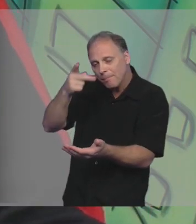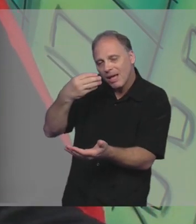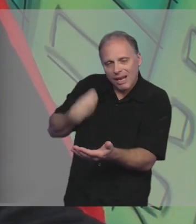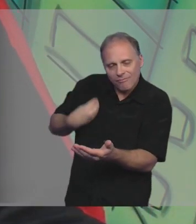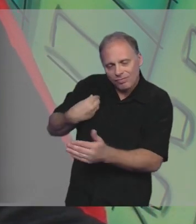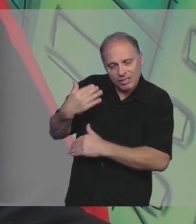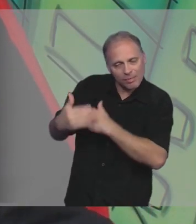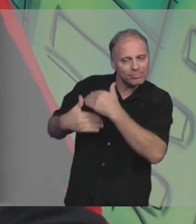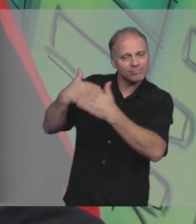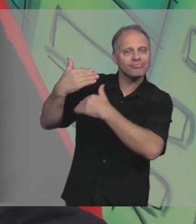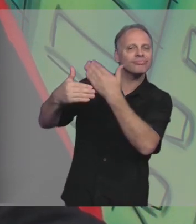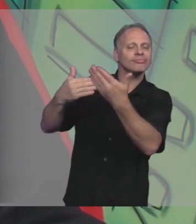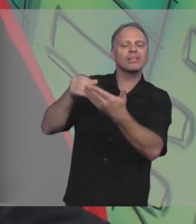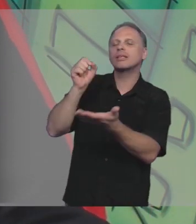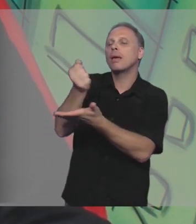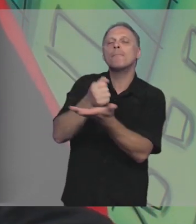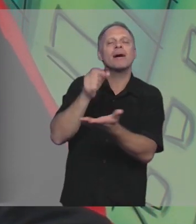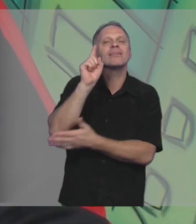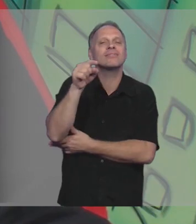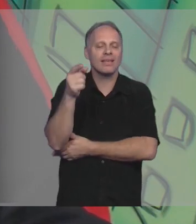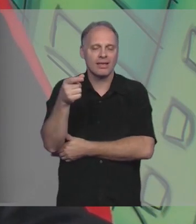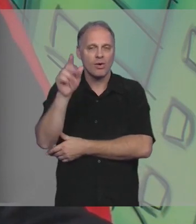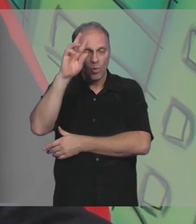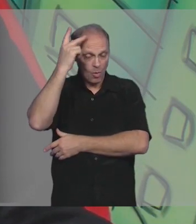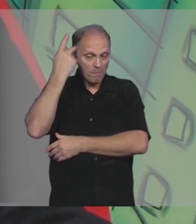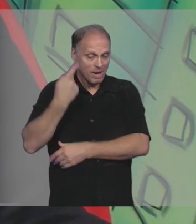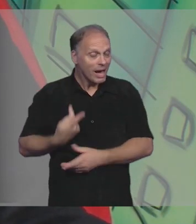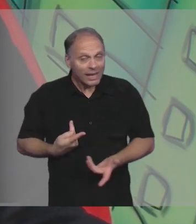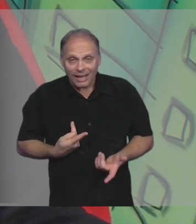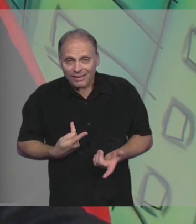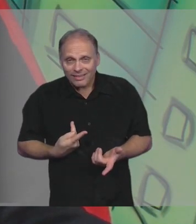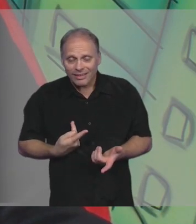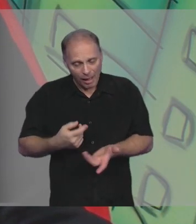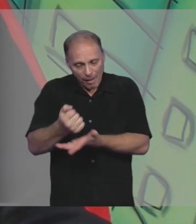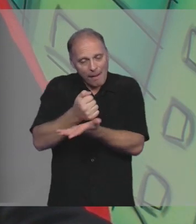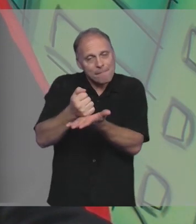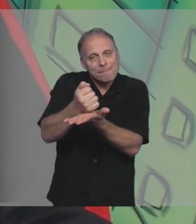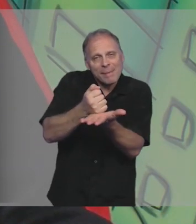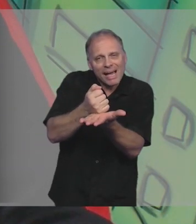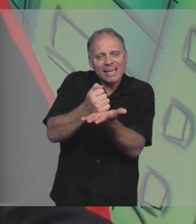vida. Tá? Que base é essa? É base humana, é base